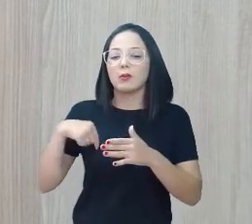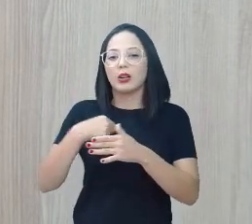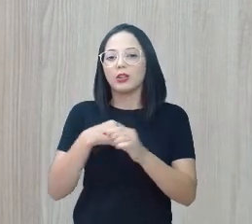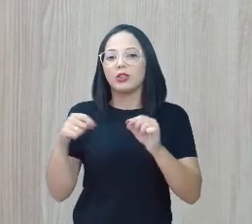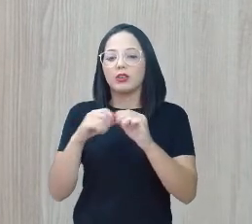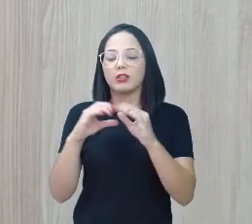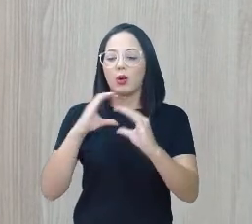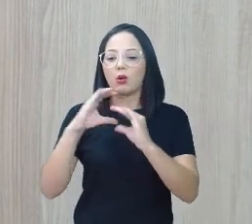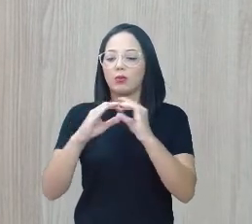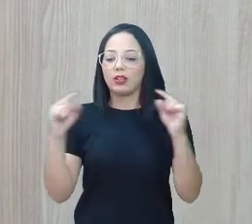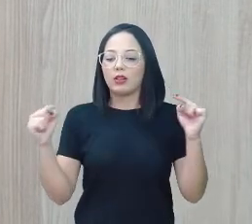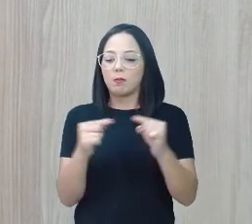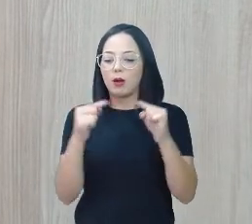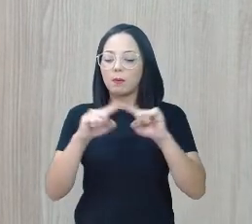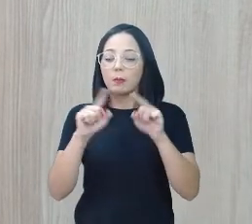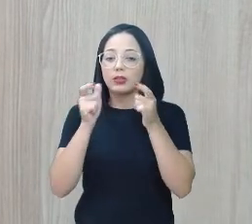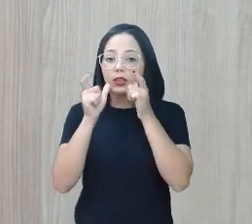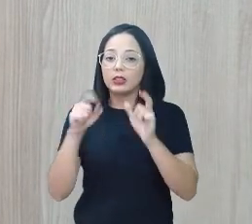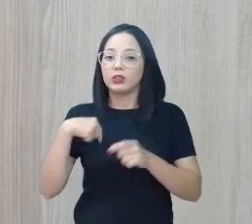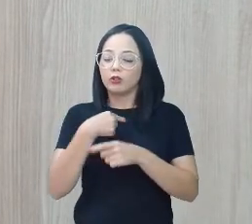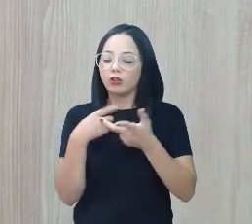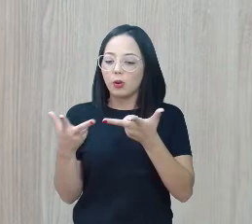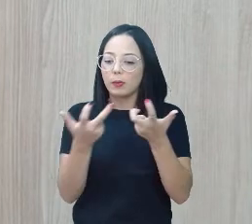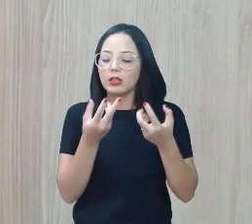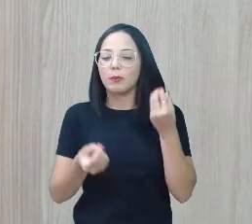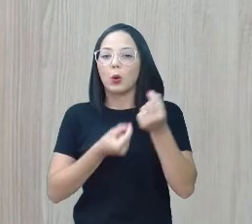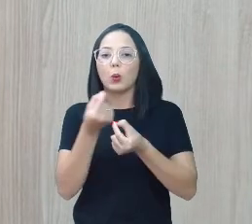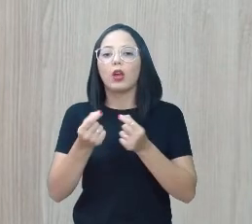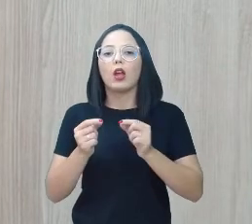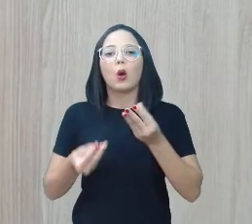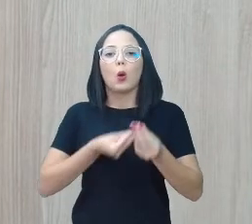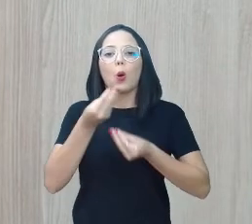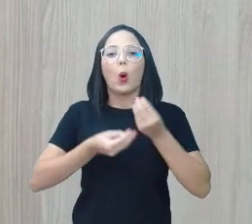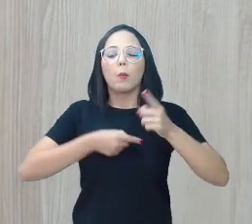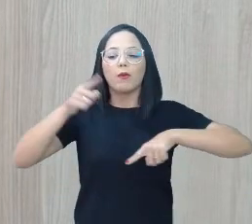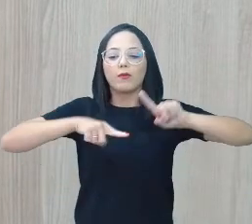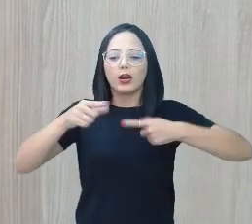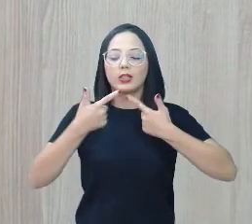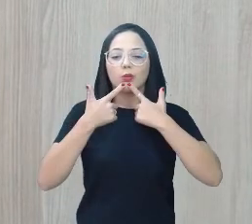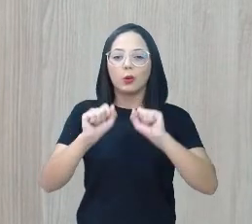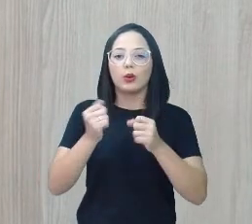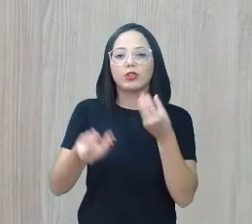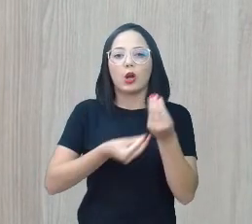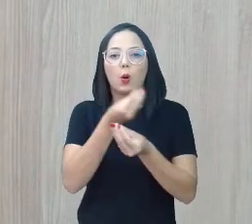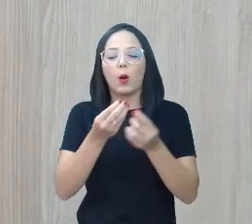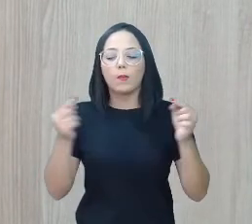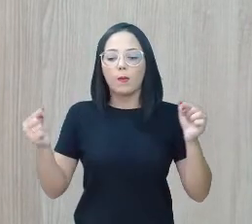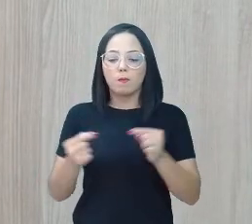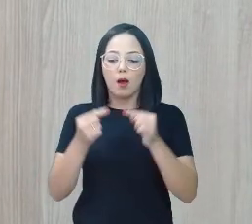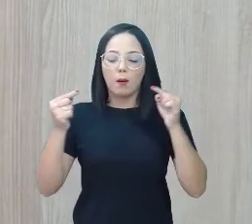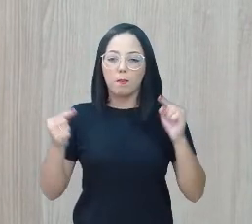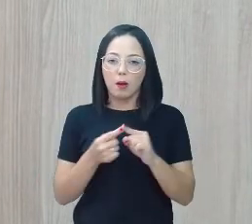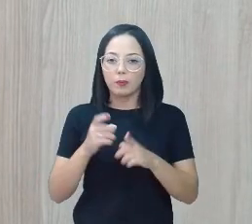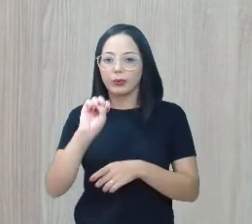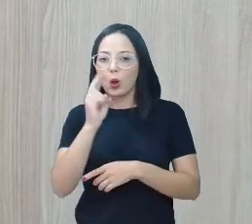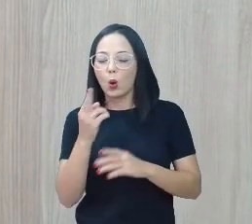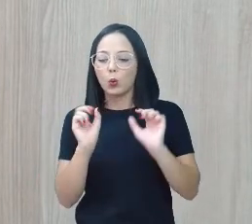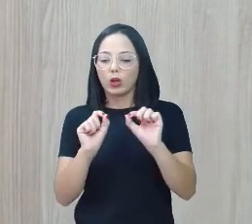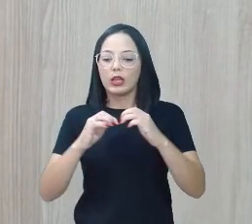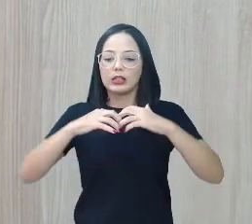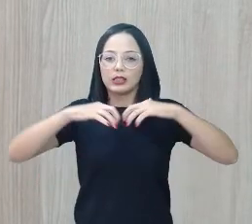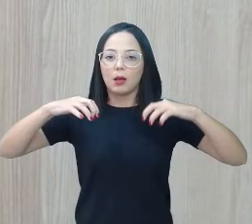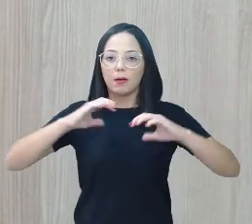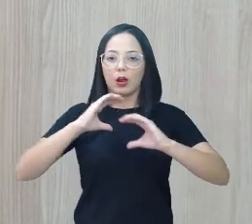essa comunicação. Mas é interessante a gente ver, né, como a variação linguística funciona, como ela pode aproximar ou separar a